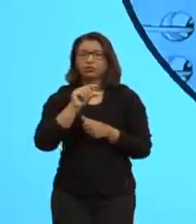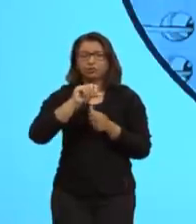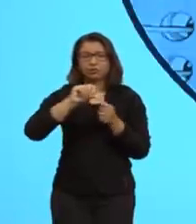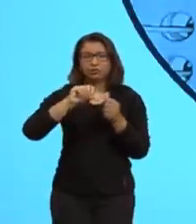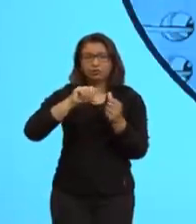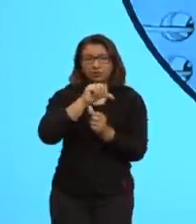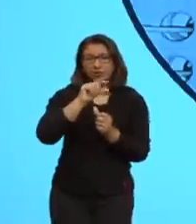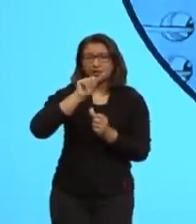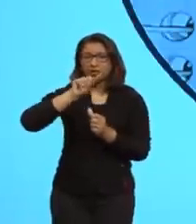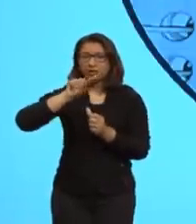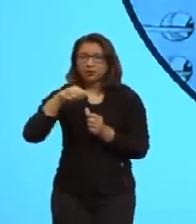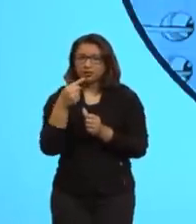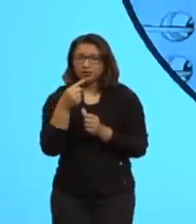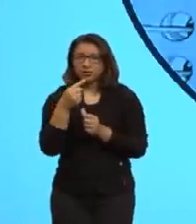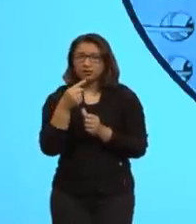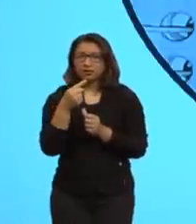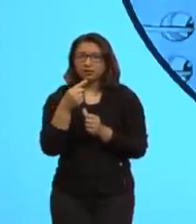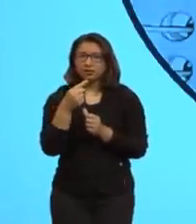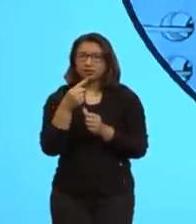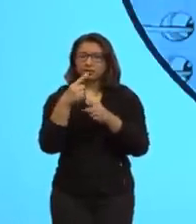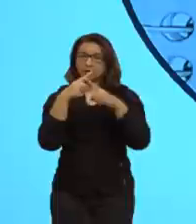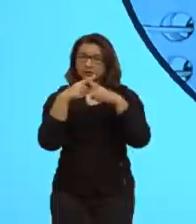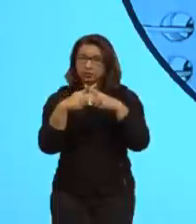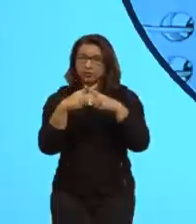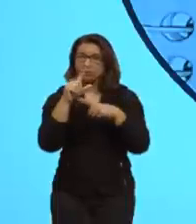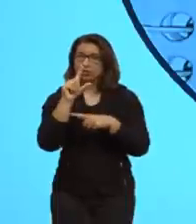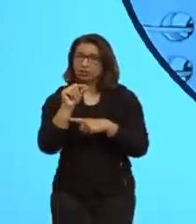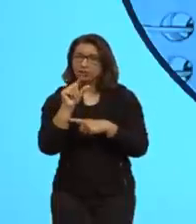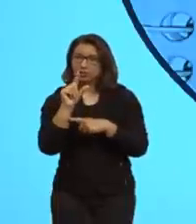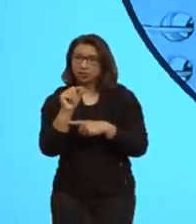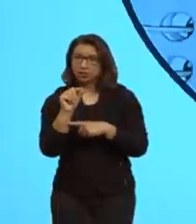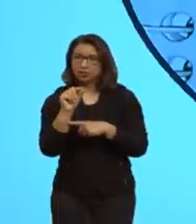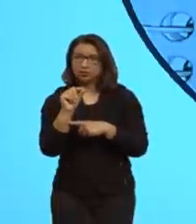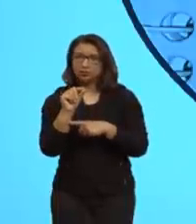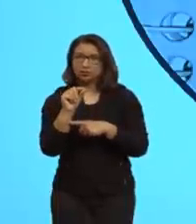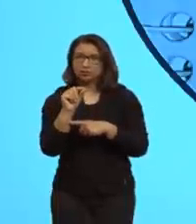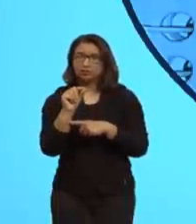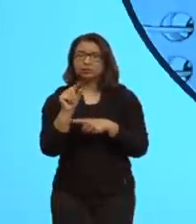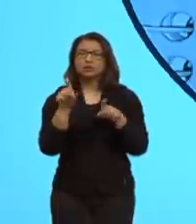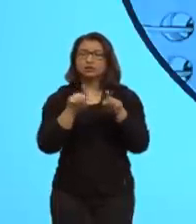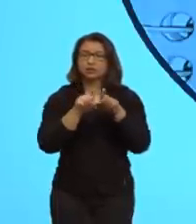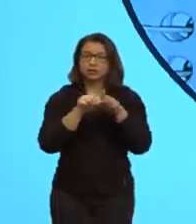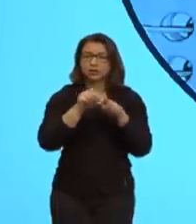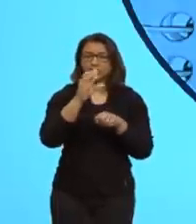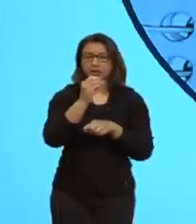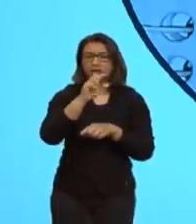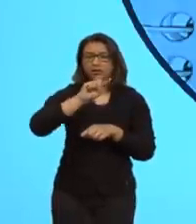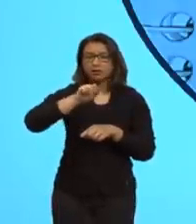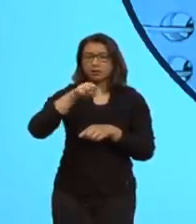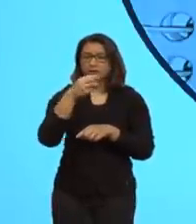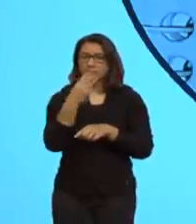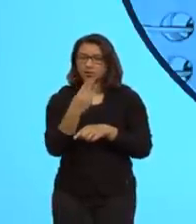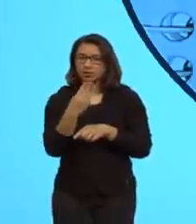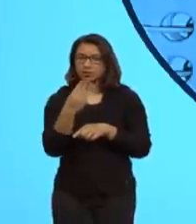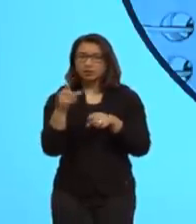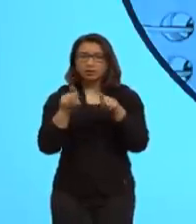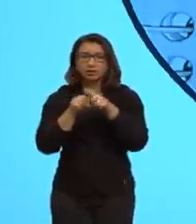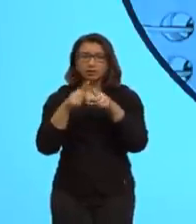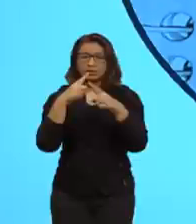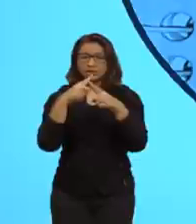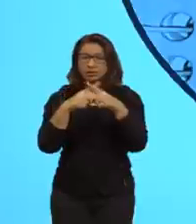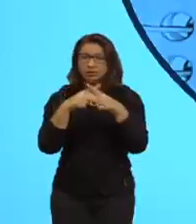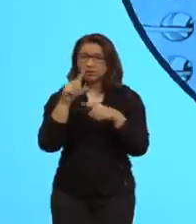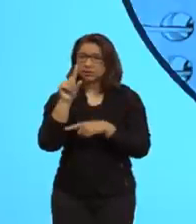vírgula, ou seja, a gente vai multiplicar por 10. 0,3 nós vamos multiplicar por 10, para passar essa vírgula